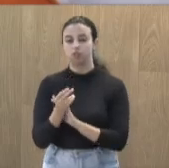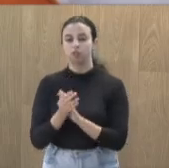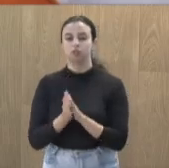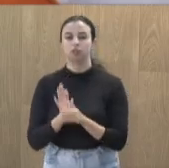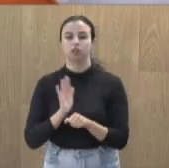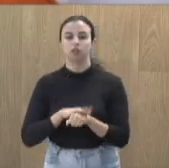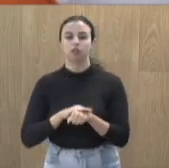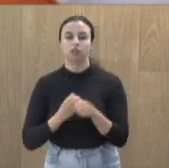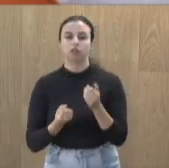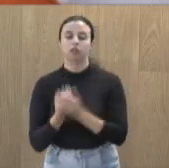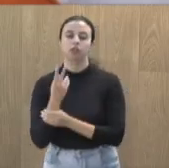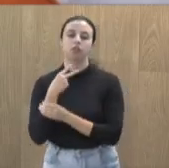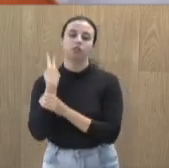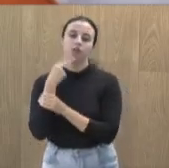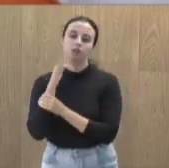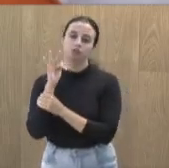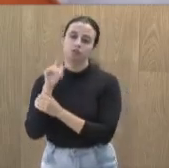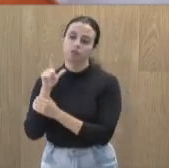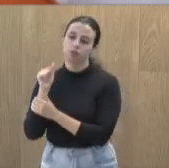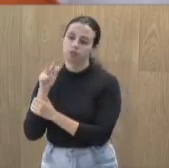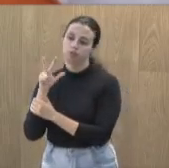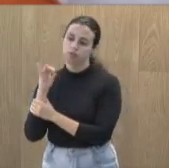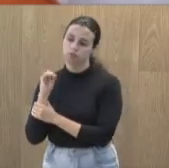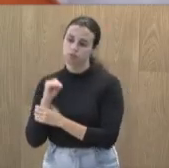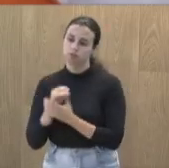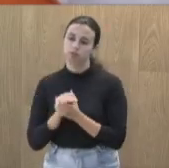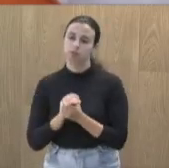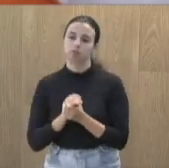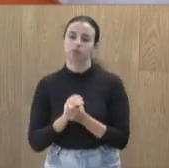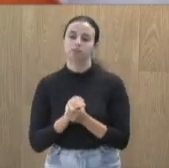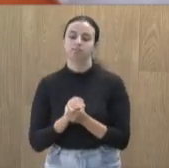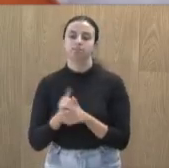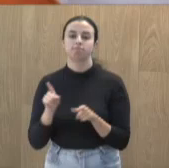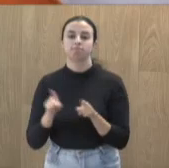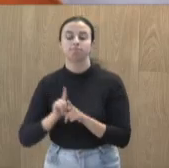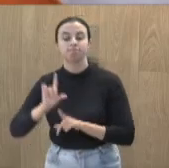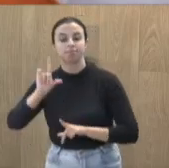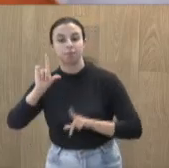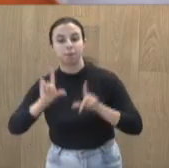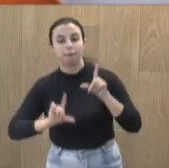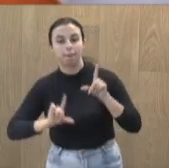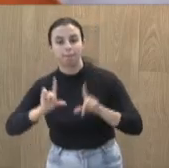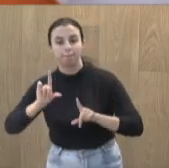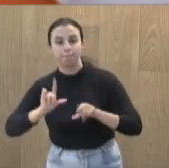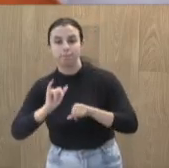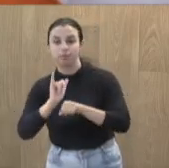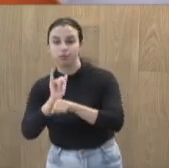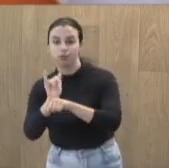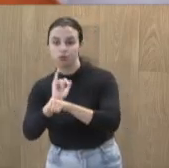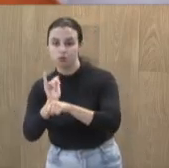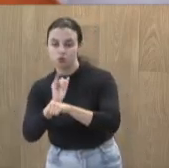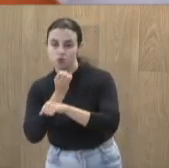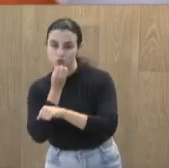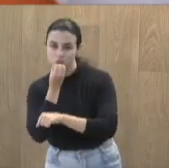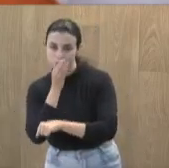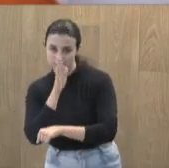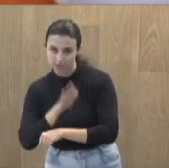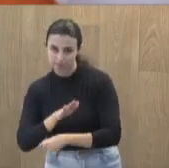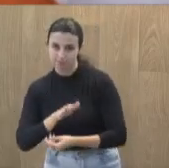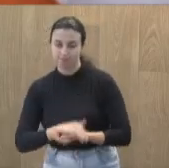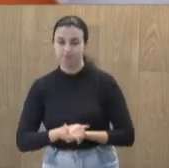honrado e competente vereador Flávio Marra, pessoas que nos acompanham pela TV Câmara, pelo YouTube, meu boa tarde.